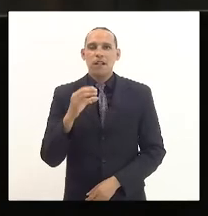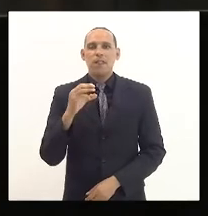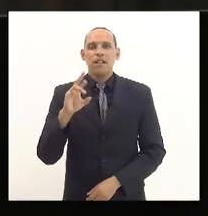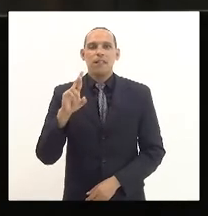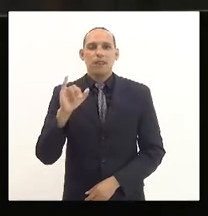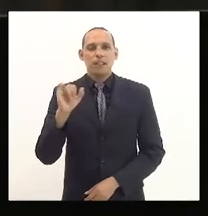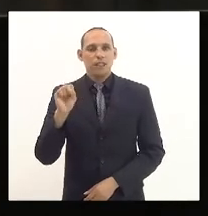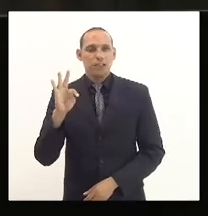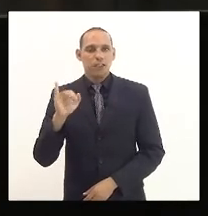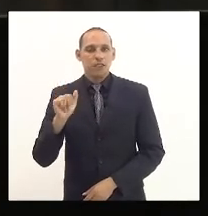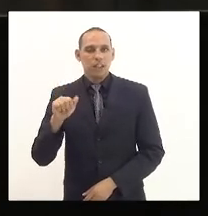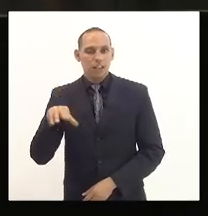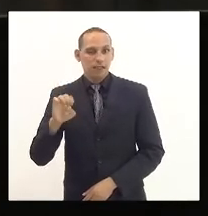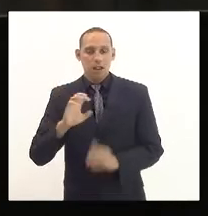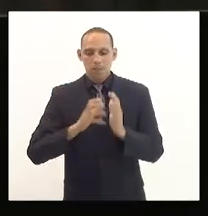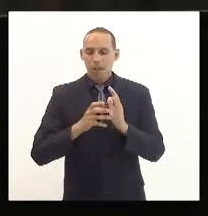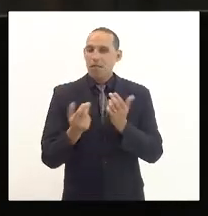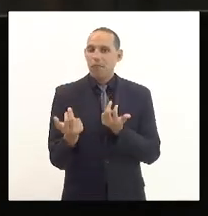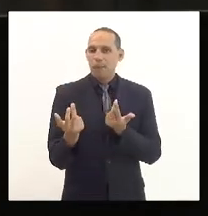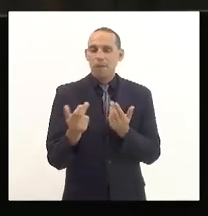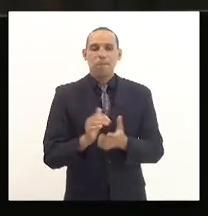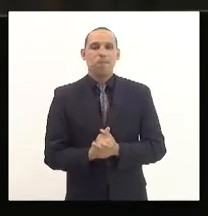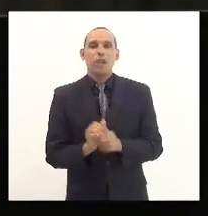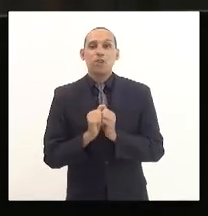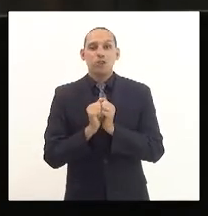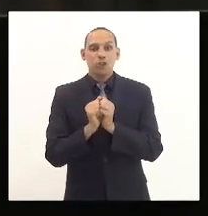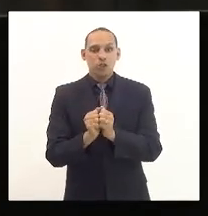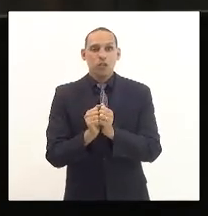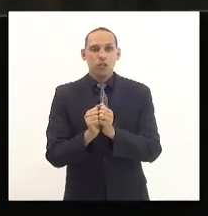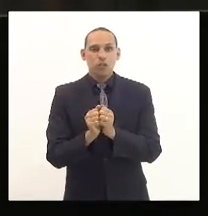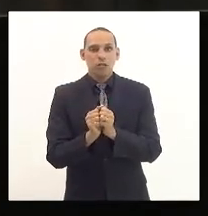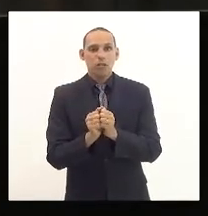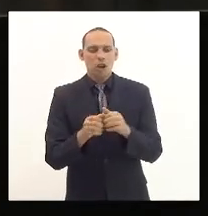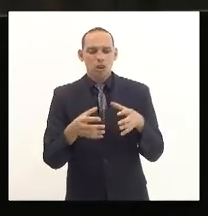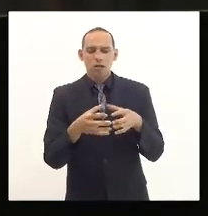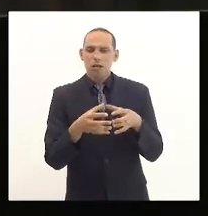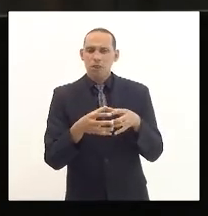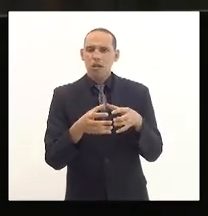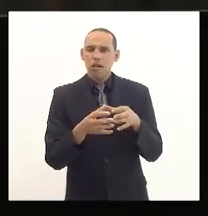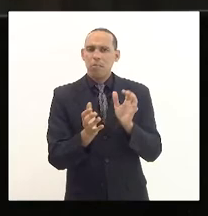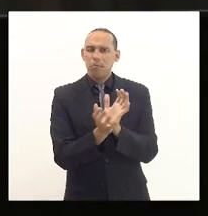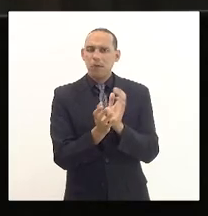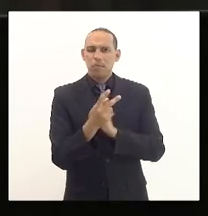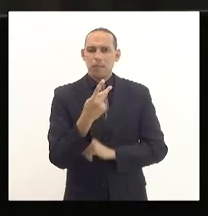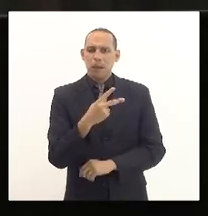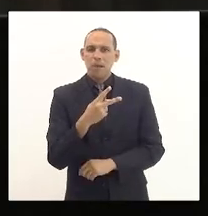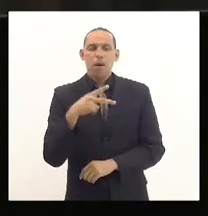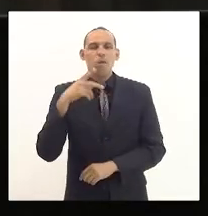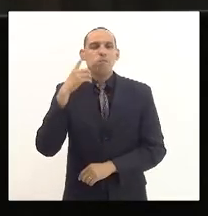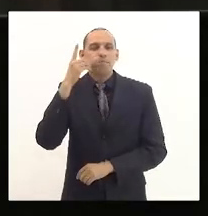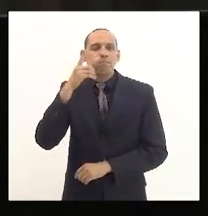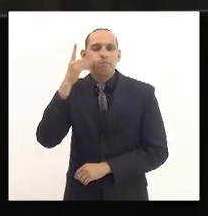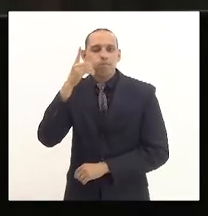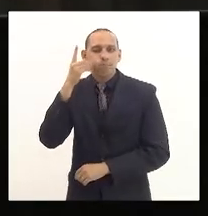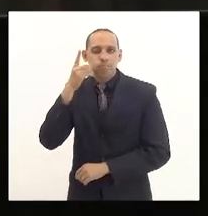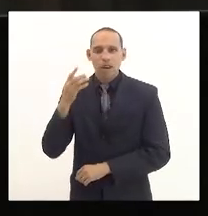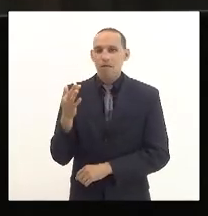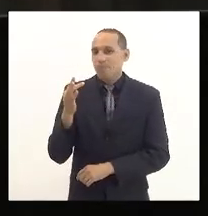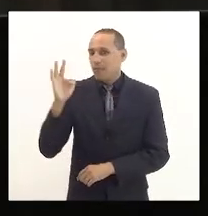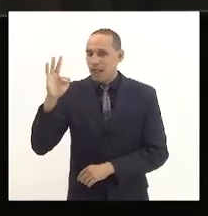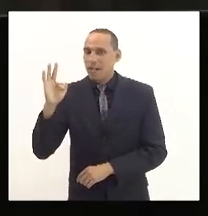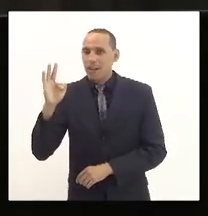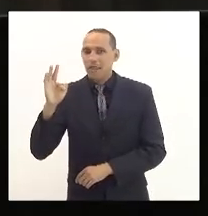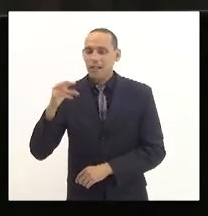Brito que é do meu partido juntamente com a comitiva da bancada de deputados e deputadas federais